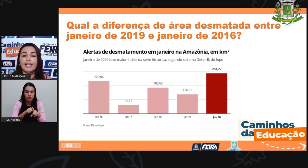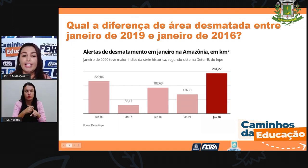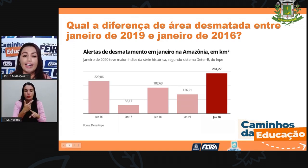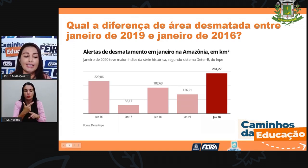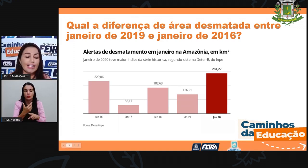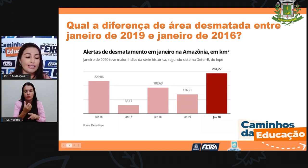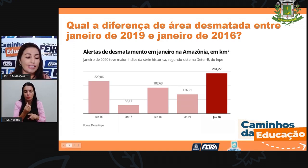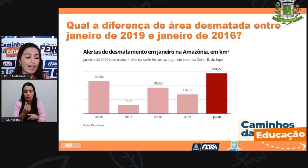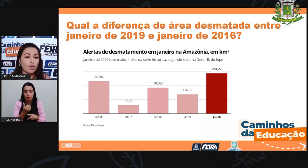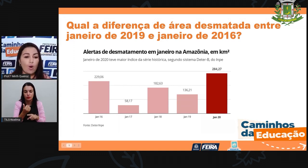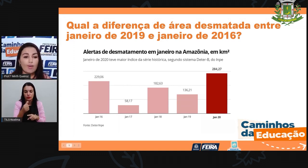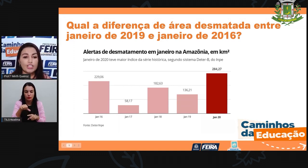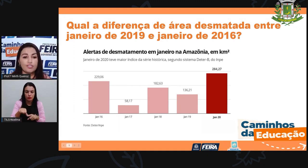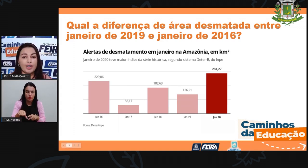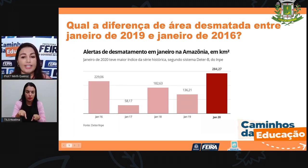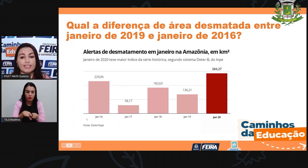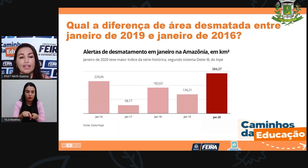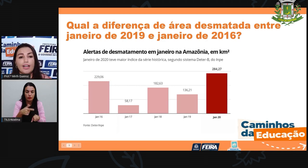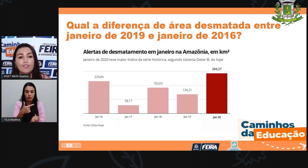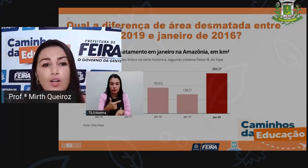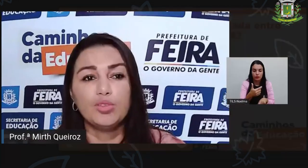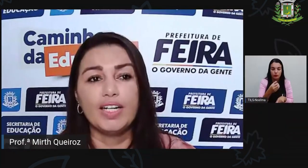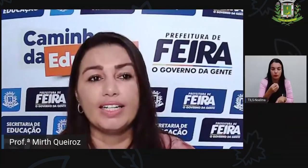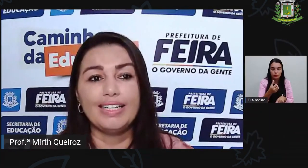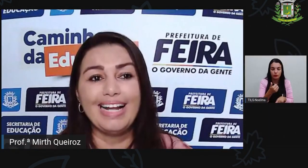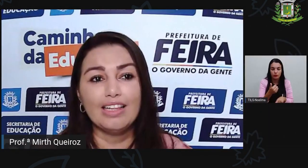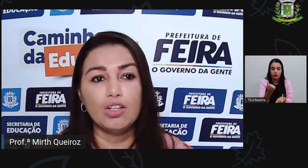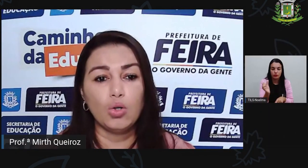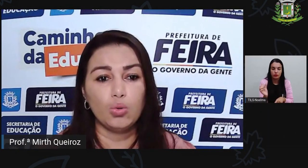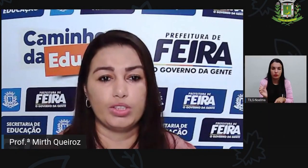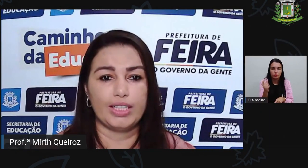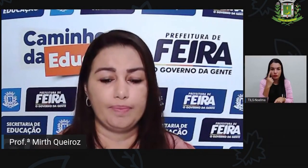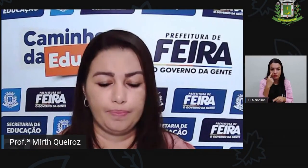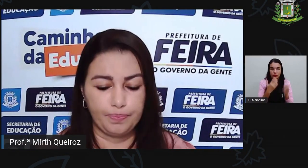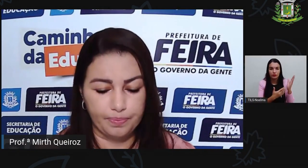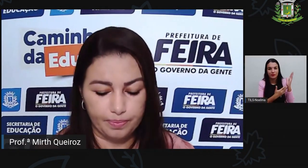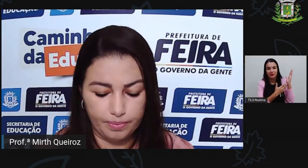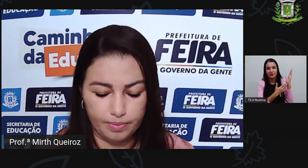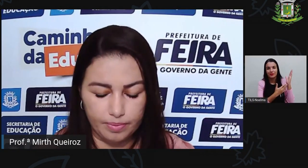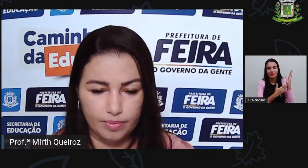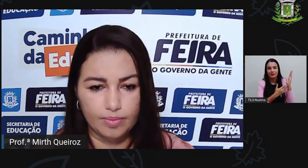e analisar qual a diferença. Vamos ver aqui na lousa.